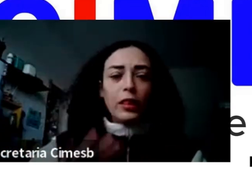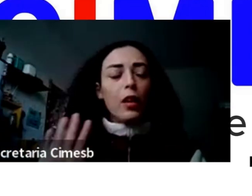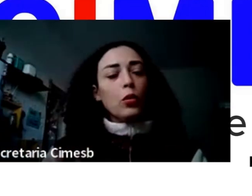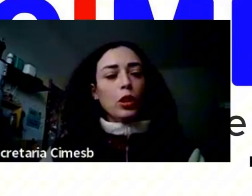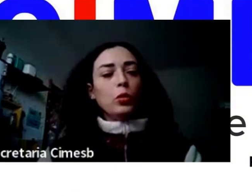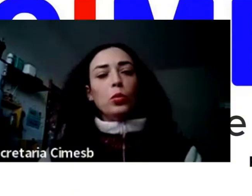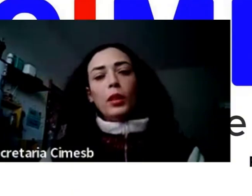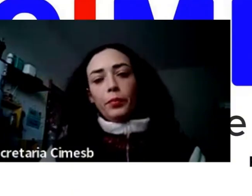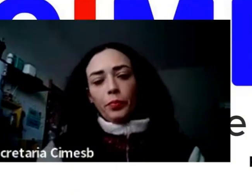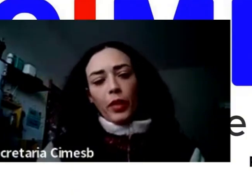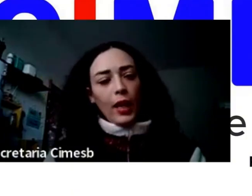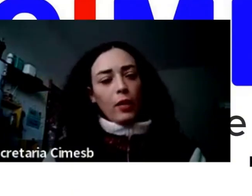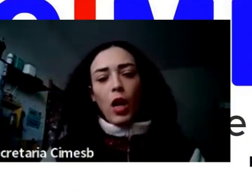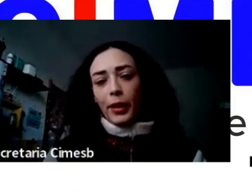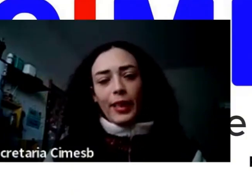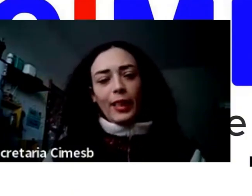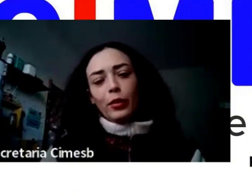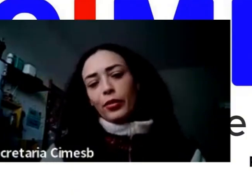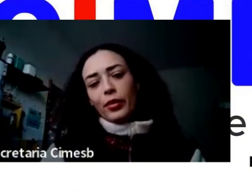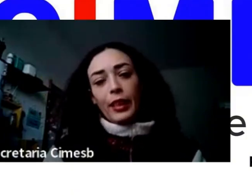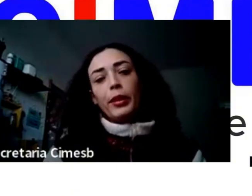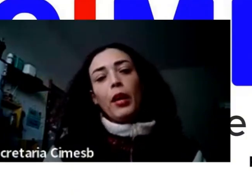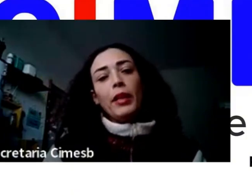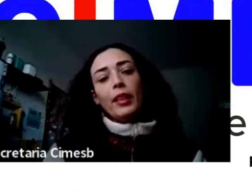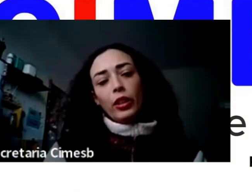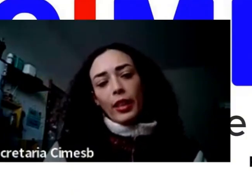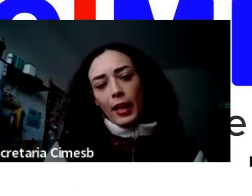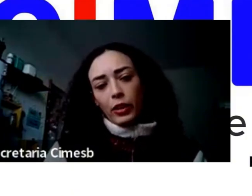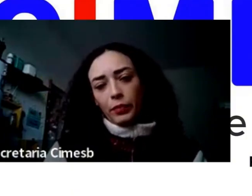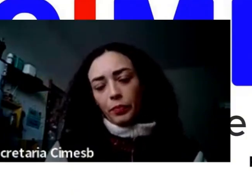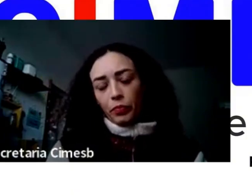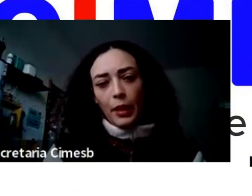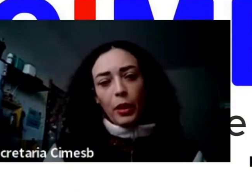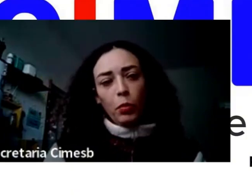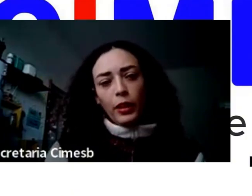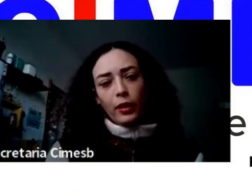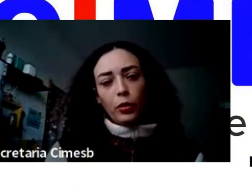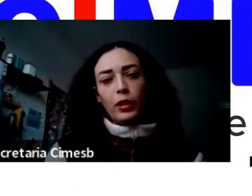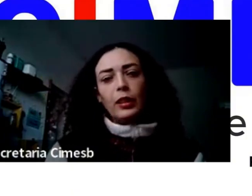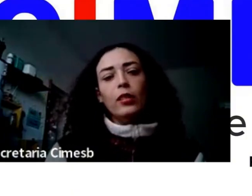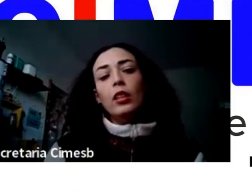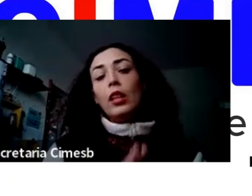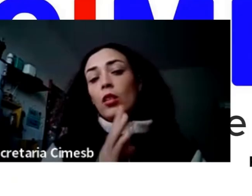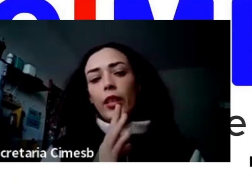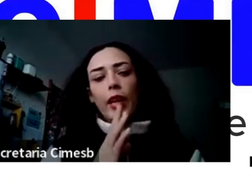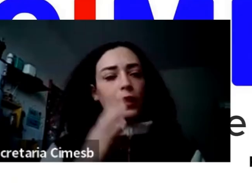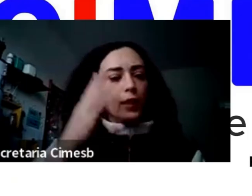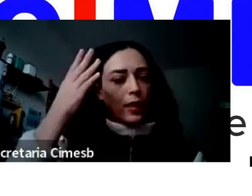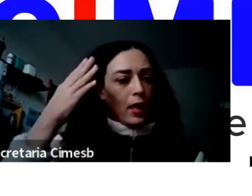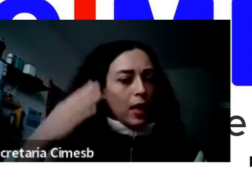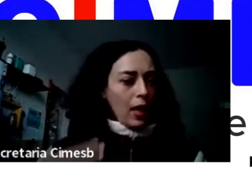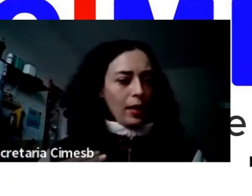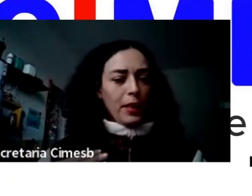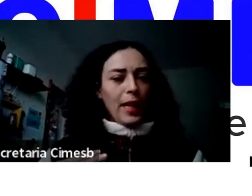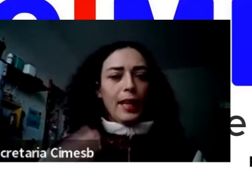apareceram, mas o sinal continua. É igual apelido, fica, porque é uma identidade ali para a comunidade surda. Então,